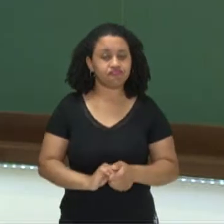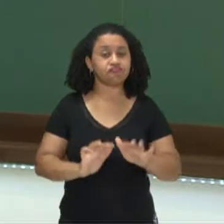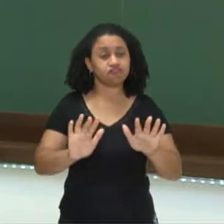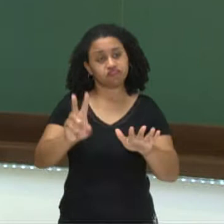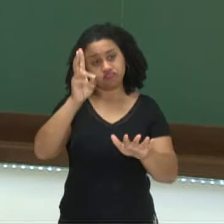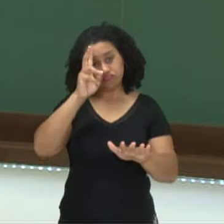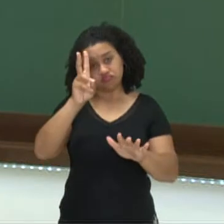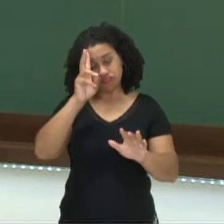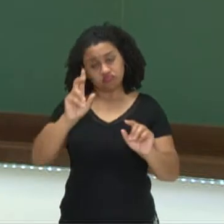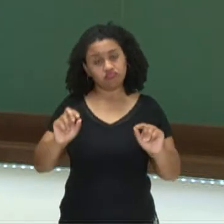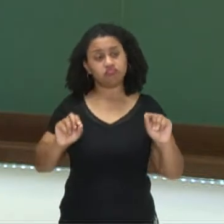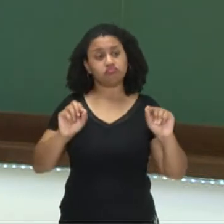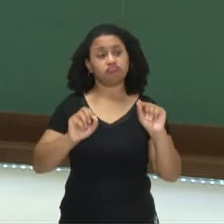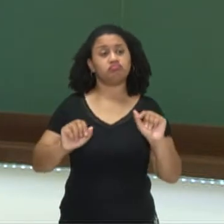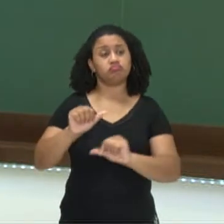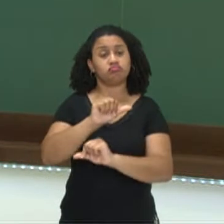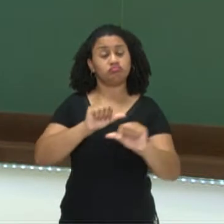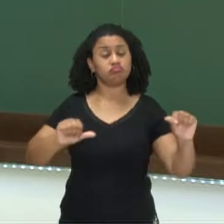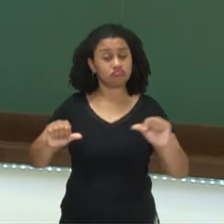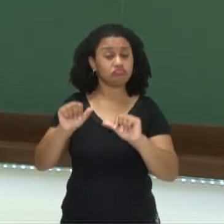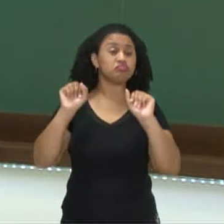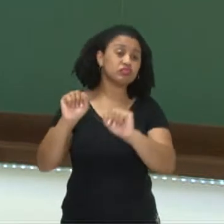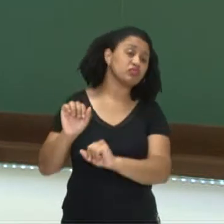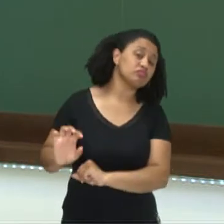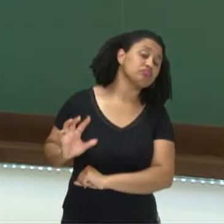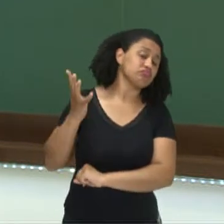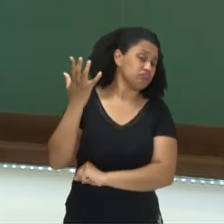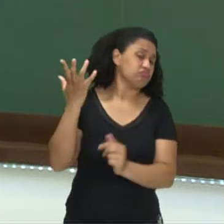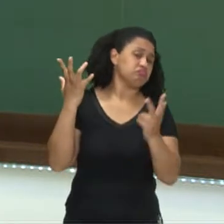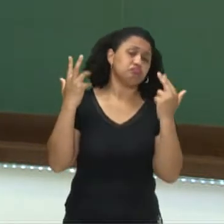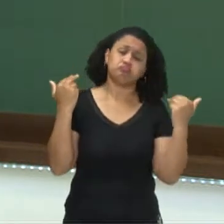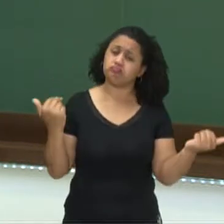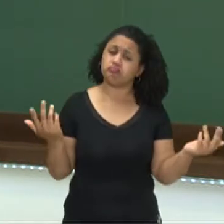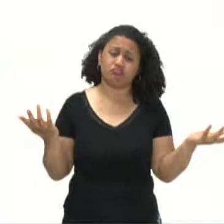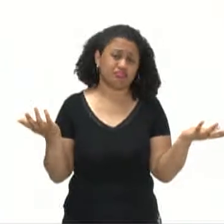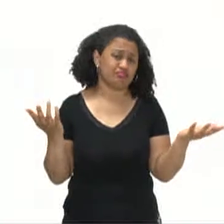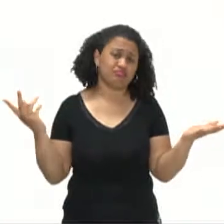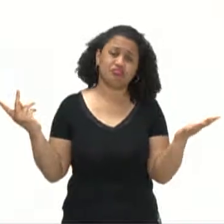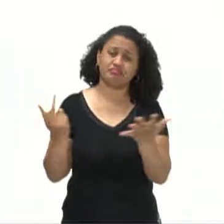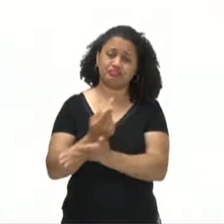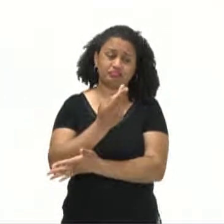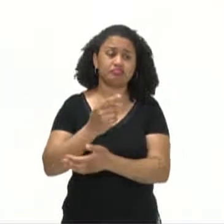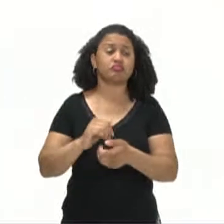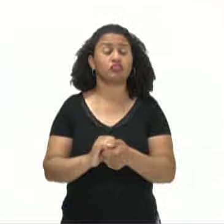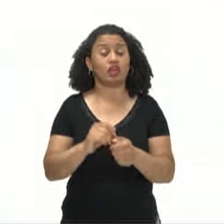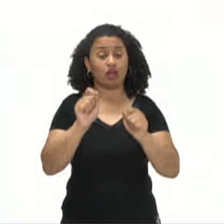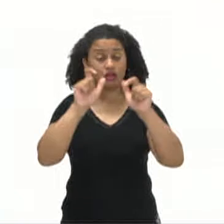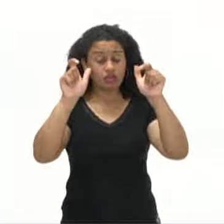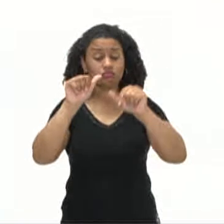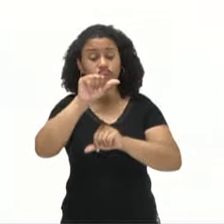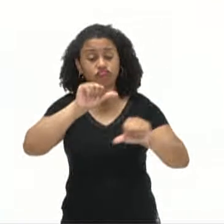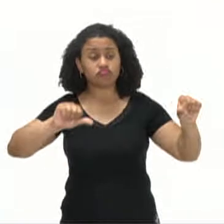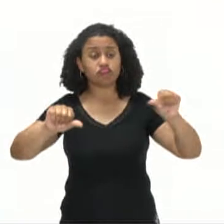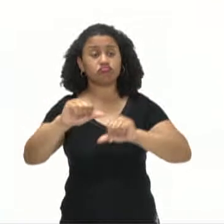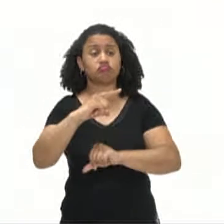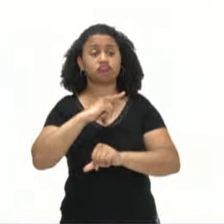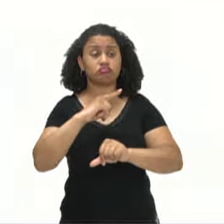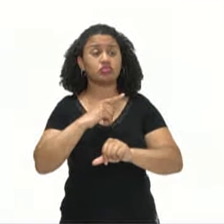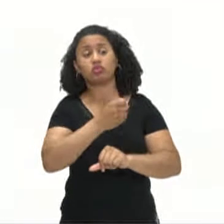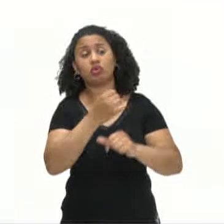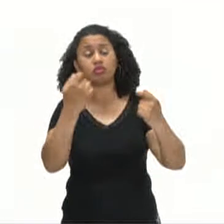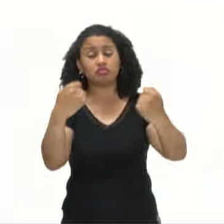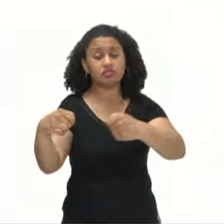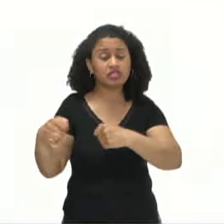Lembrando, mudanças acontecem, sempre. Então esteja atentos às mudanças, às necessidades de